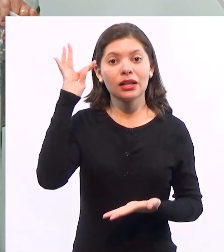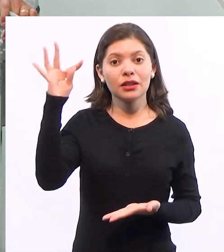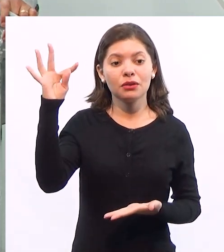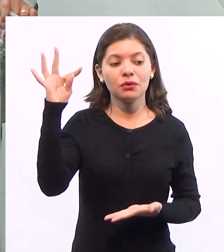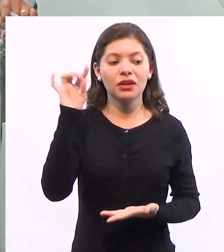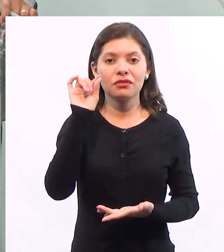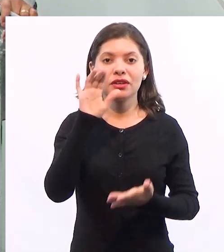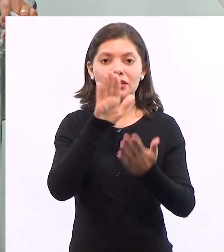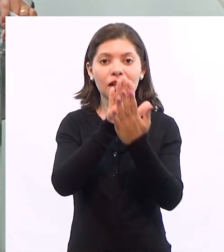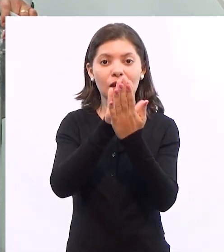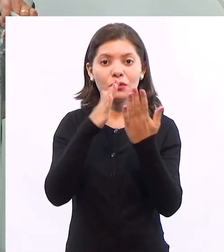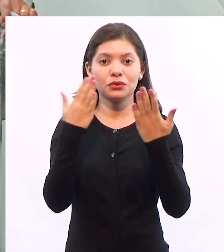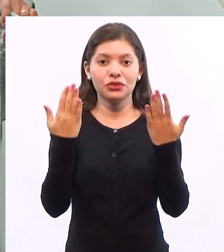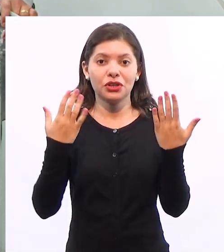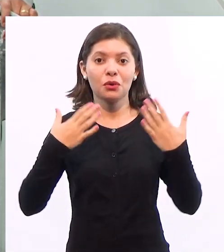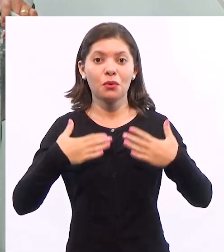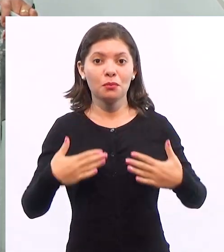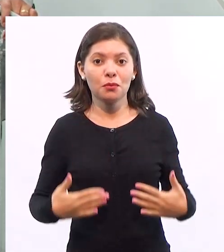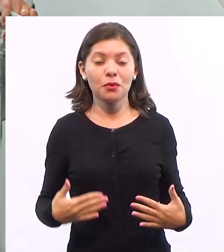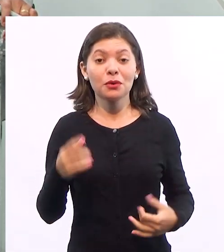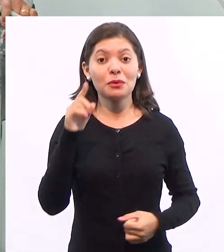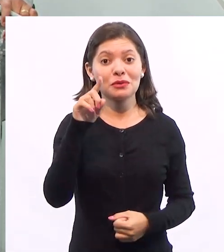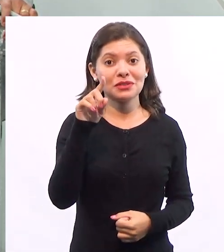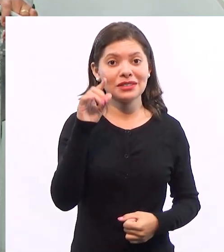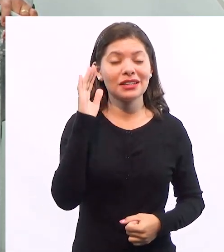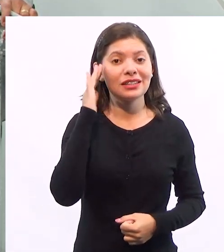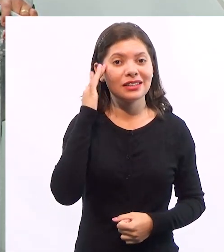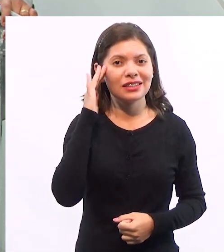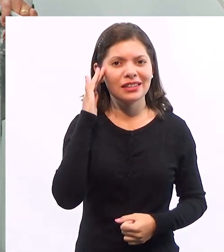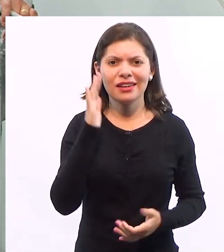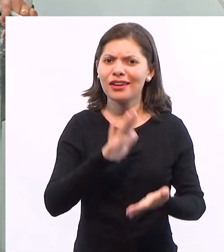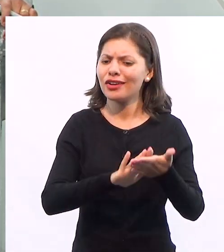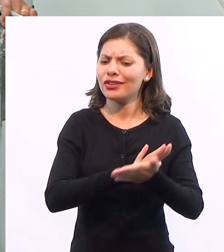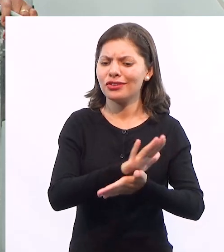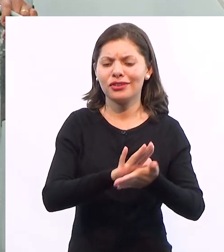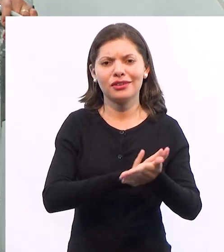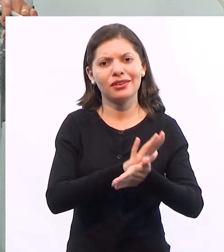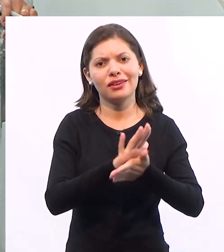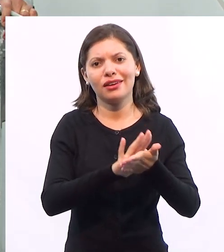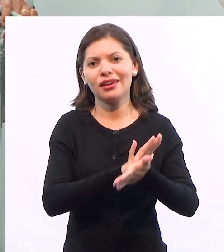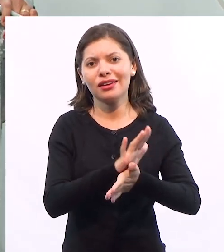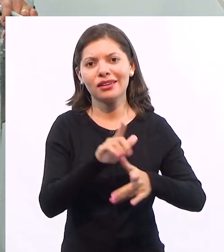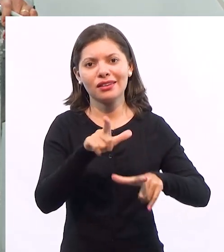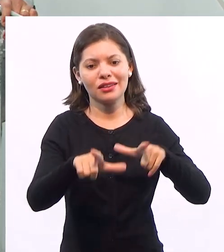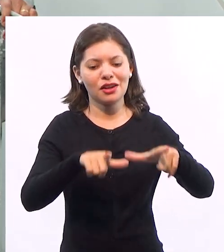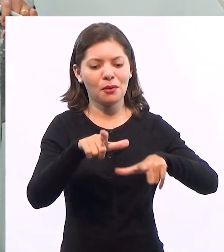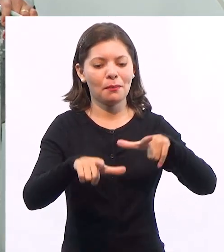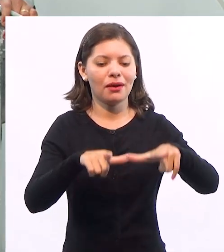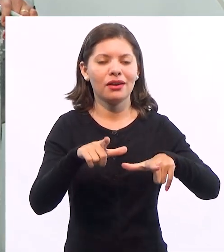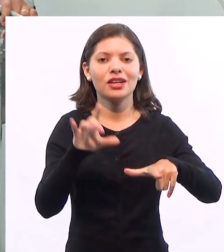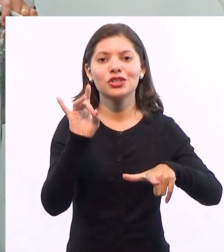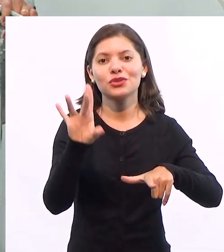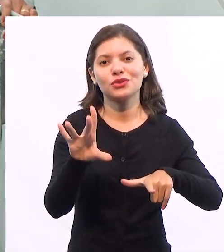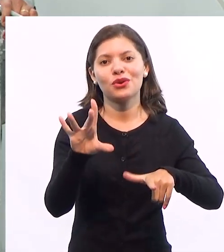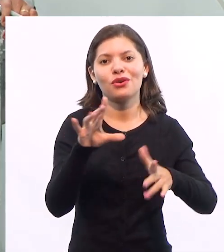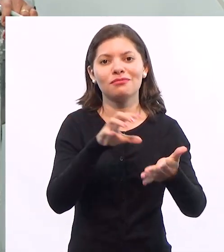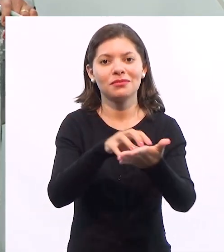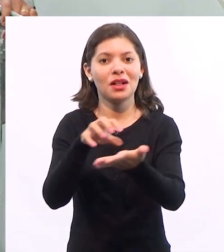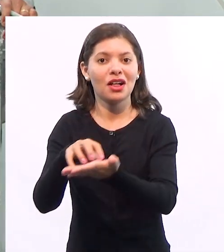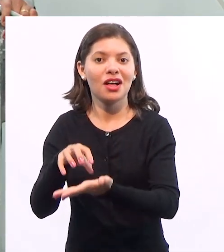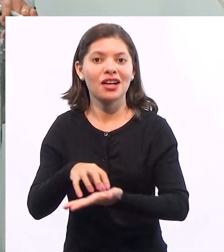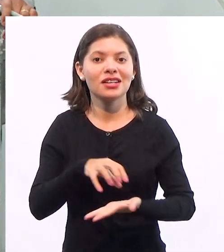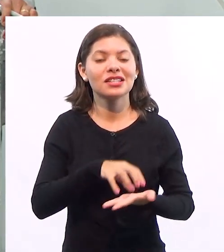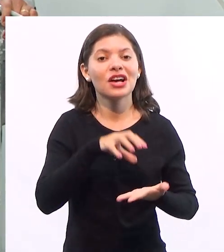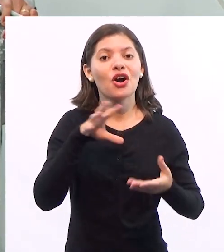E essa teoria, ela faz essa analogia com o corpo humano para você entender o seguinte: ninguém trabalha sozinho. Uma organização é formada por